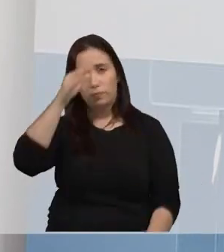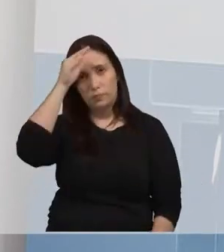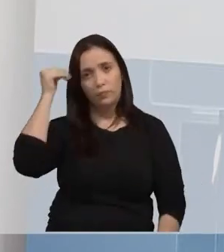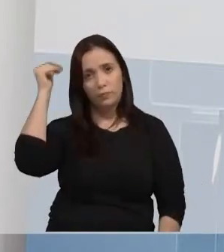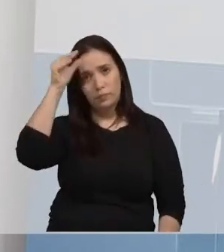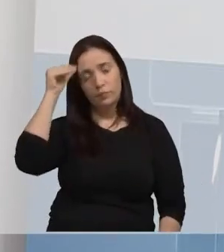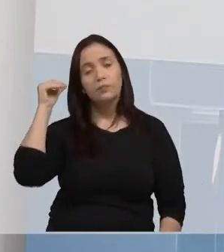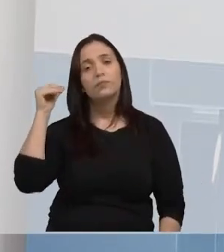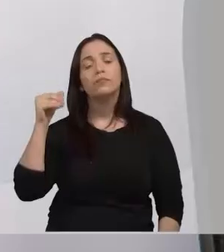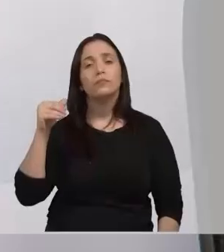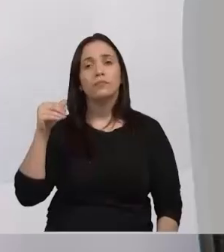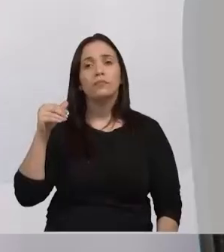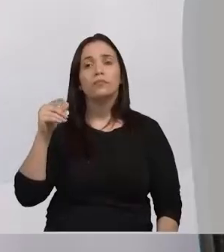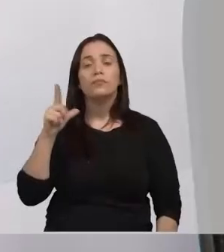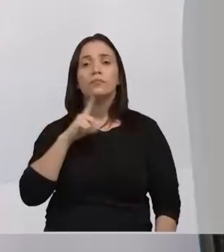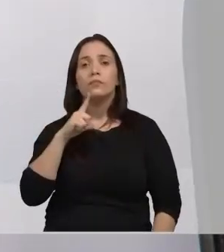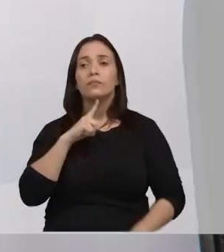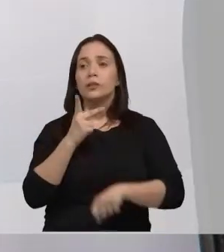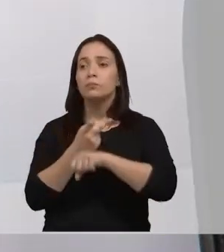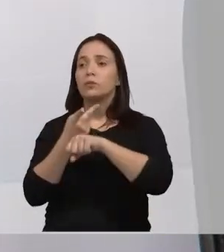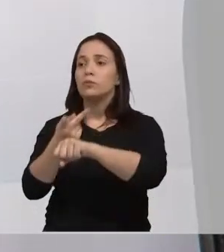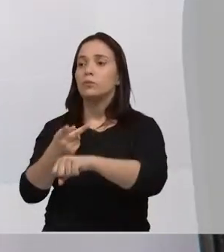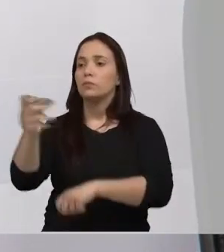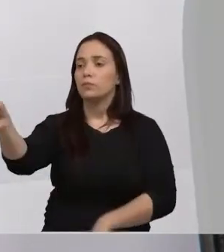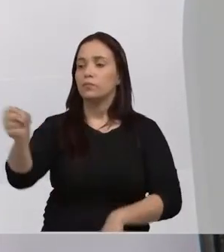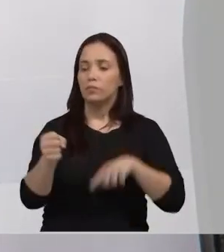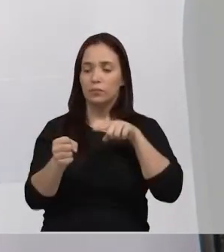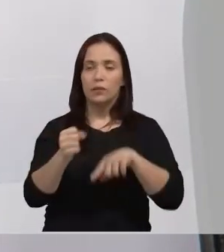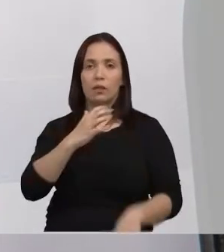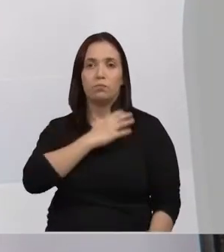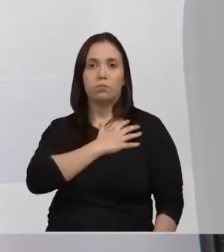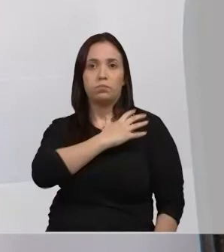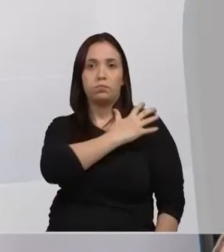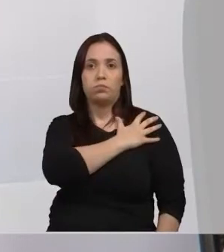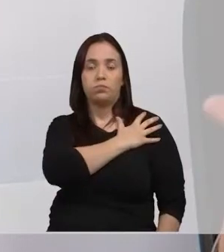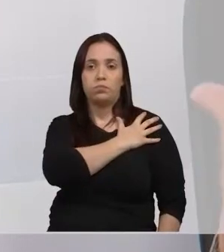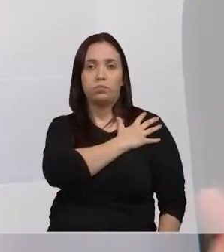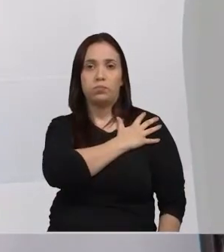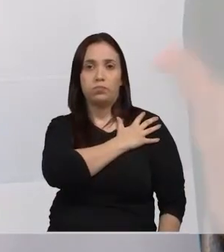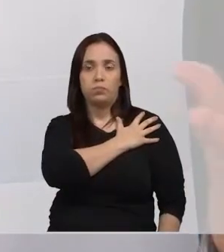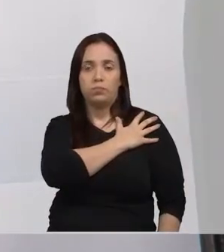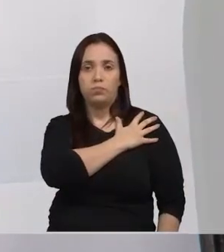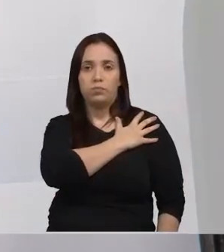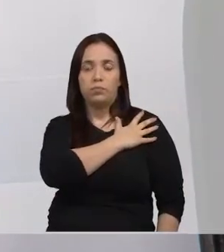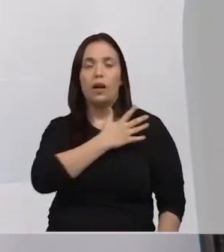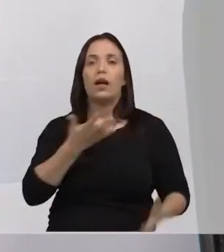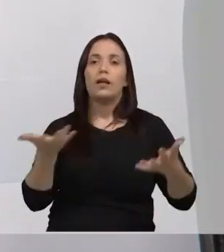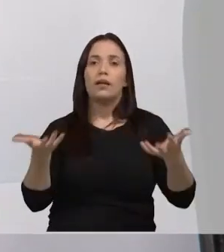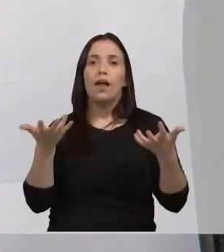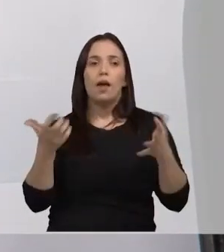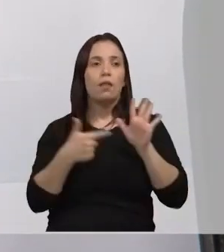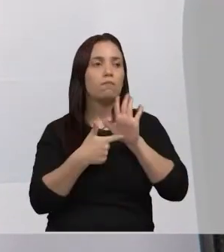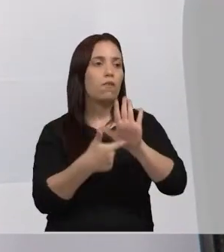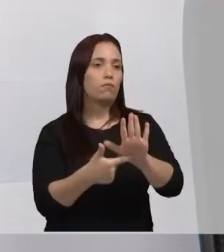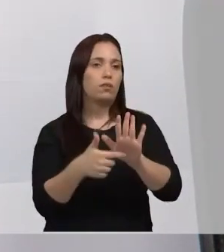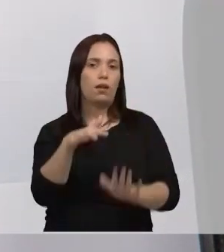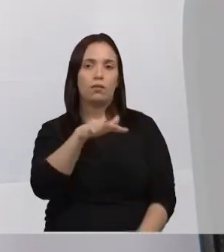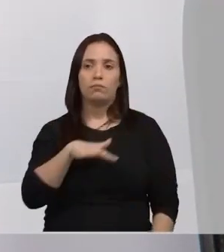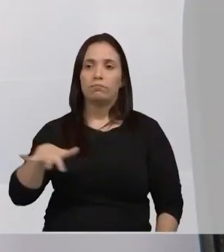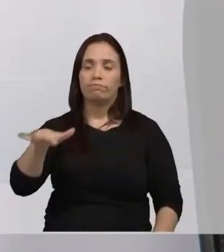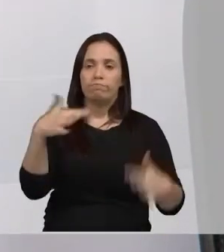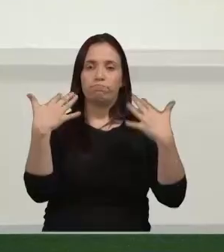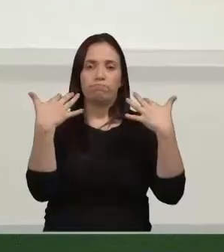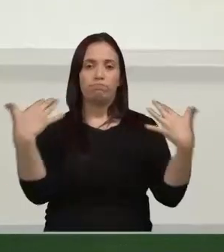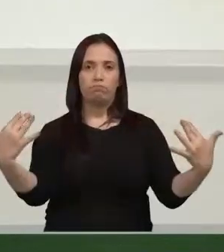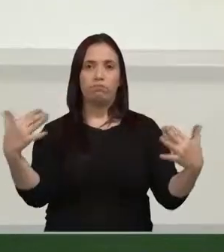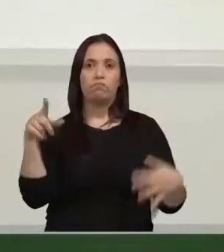de Ceará. Mas aí que eu acho que está o perigo. O excesso de um debate de uma tecla só. Porque tem